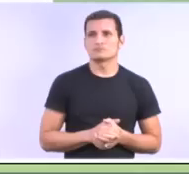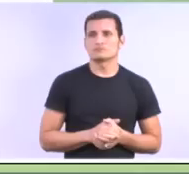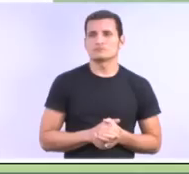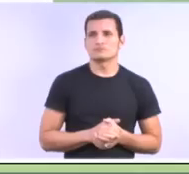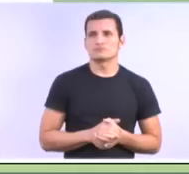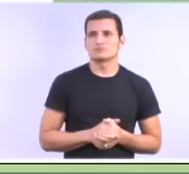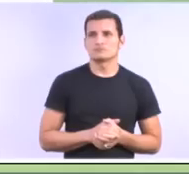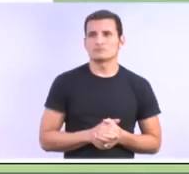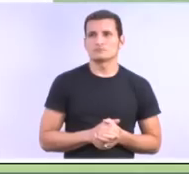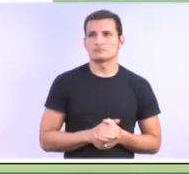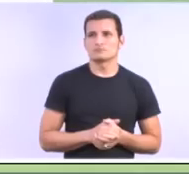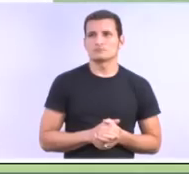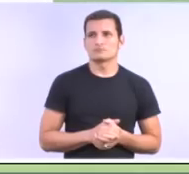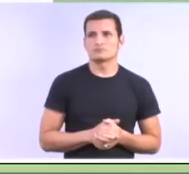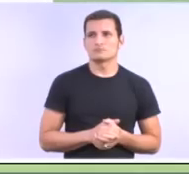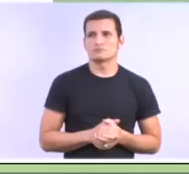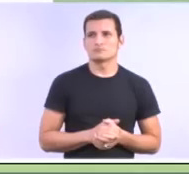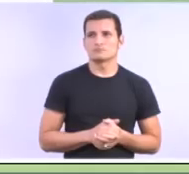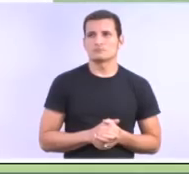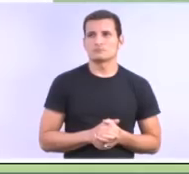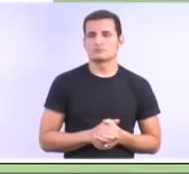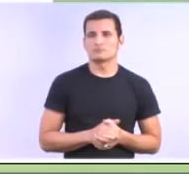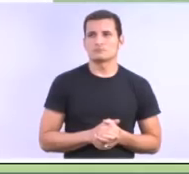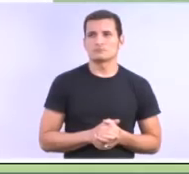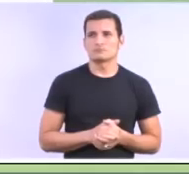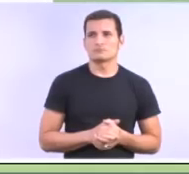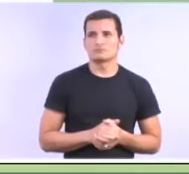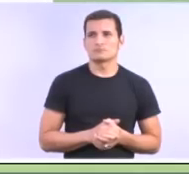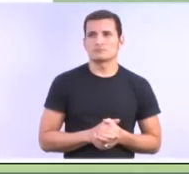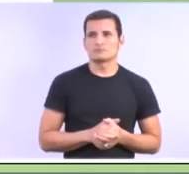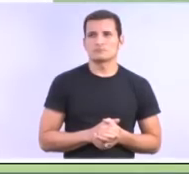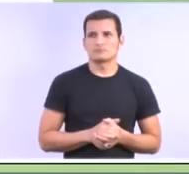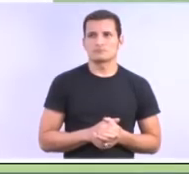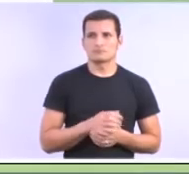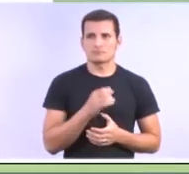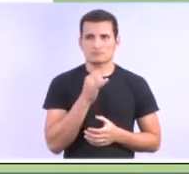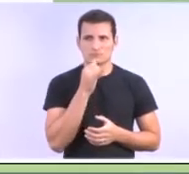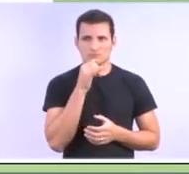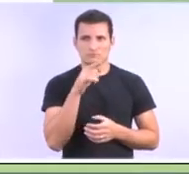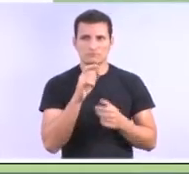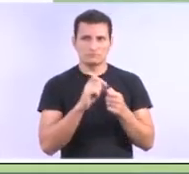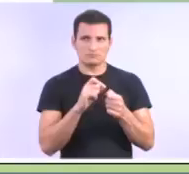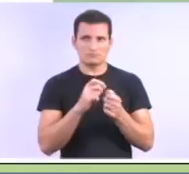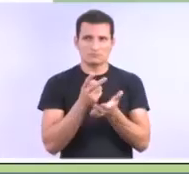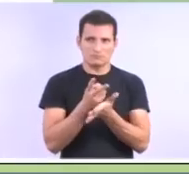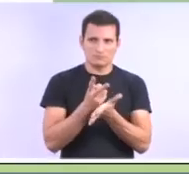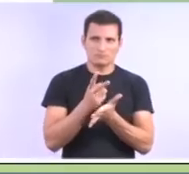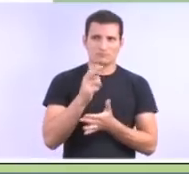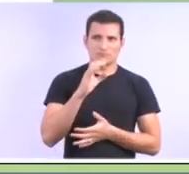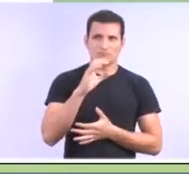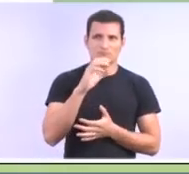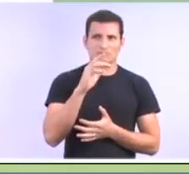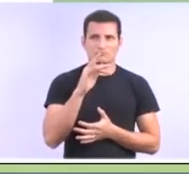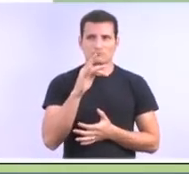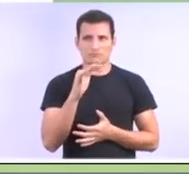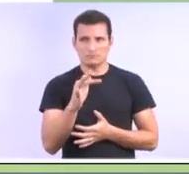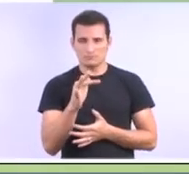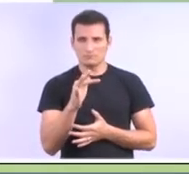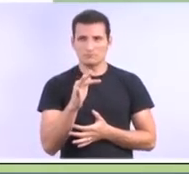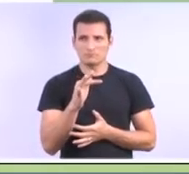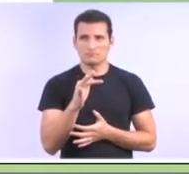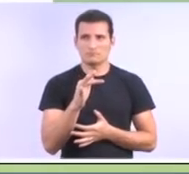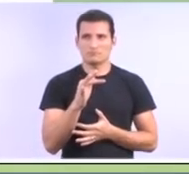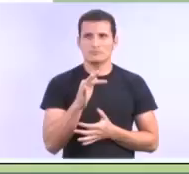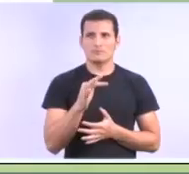Cliente.setNome, o que o usuário digitou. Se você fizer a mesma coisa com o CPF, só que agora você tem que tomar